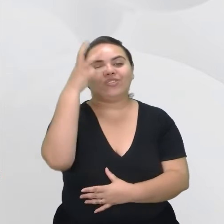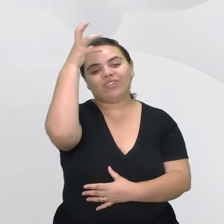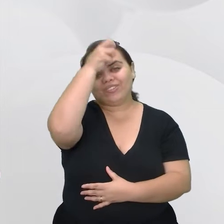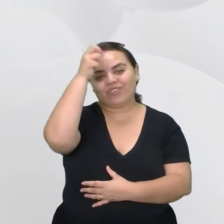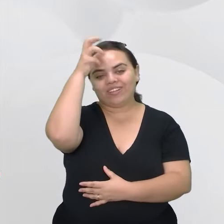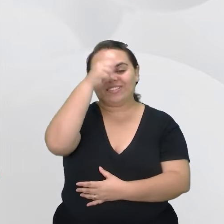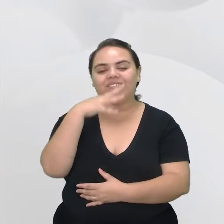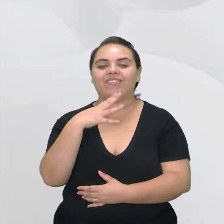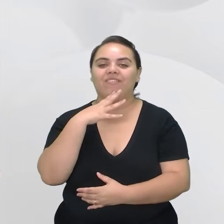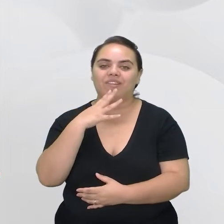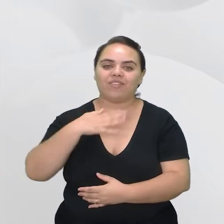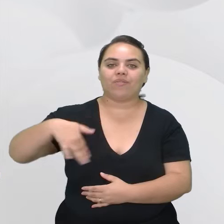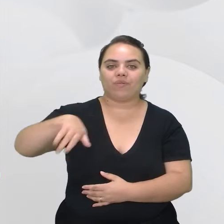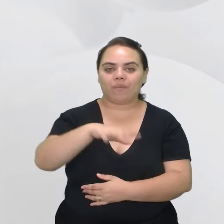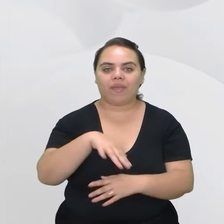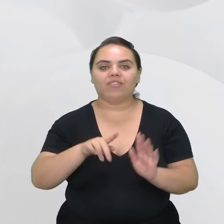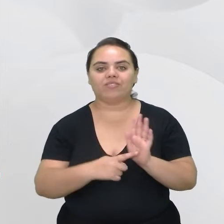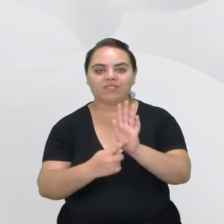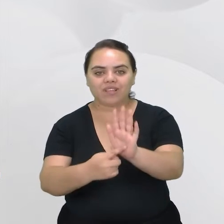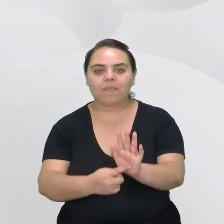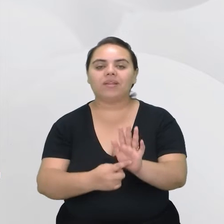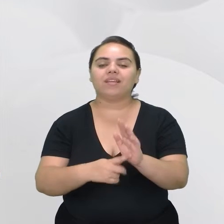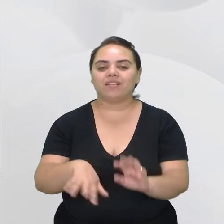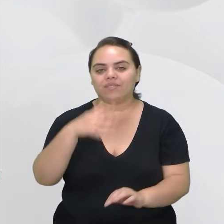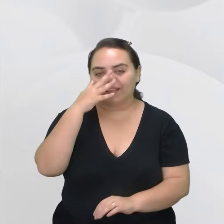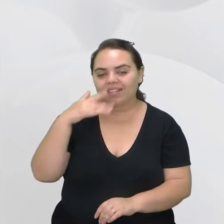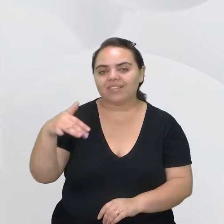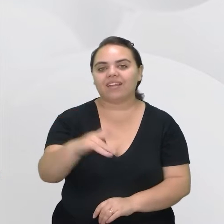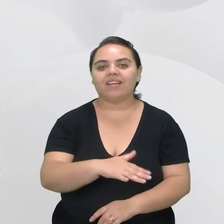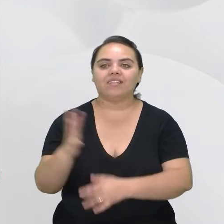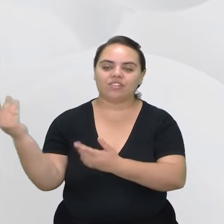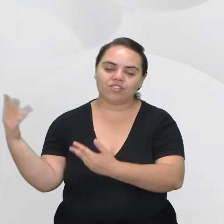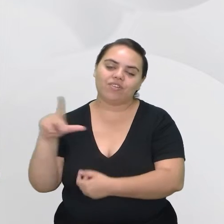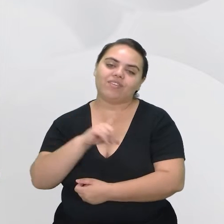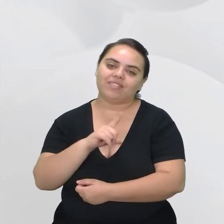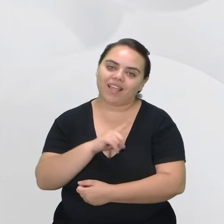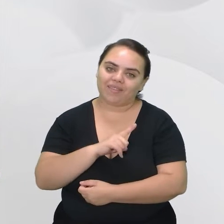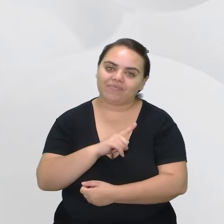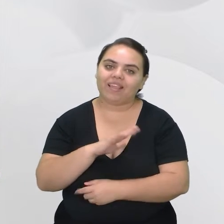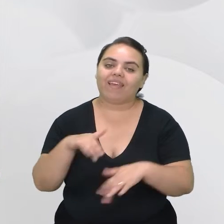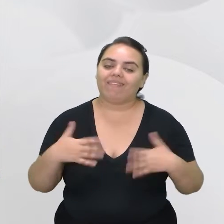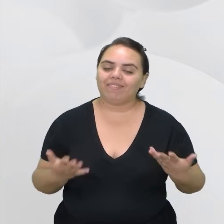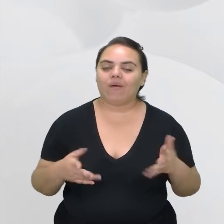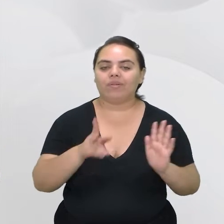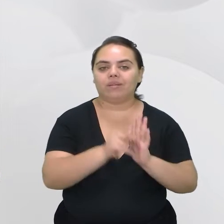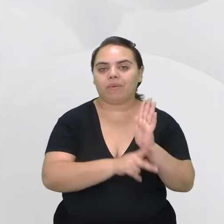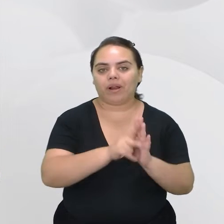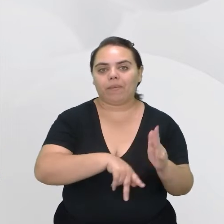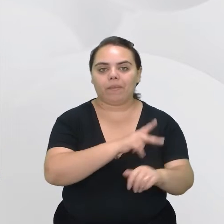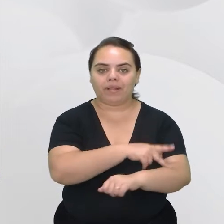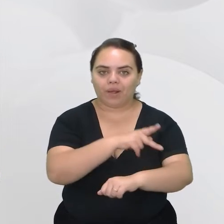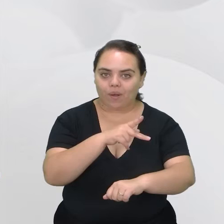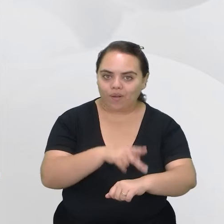né, a partir do que o ambiente nos apresenta, do repertório que as crianças e jovens têm. Então, esse programa pedagógico, a gente elencou